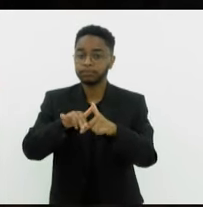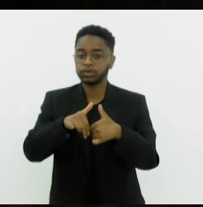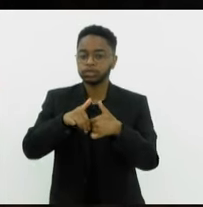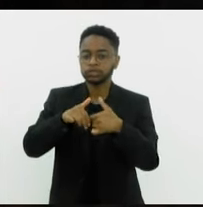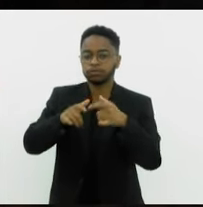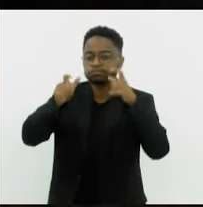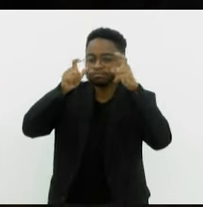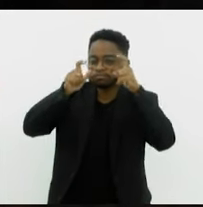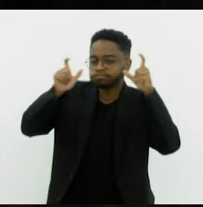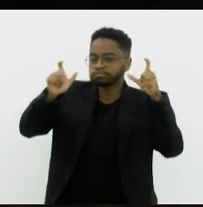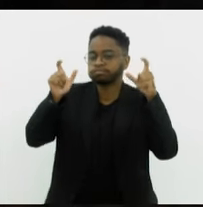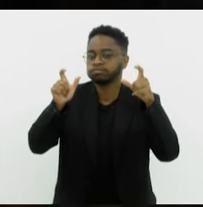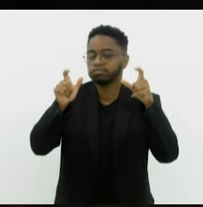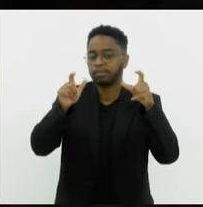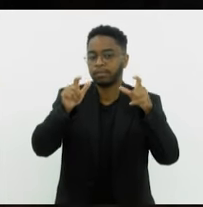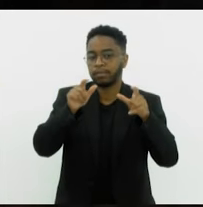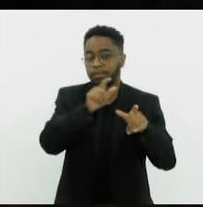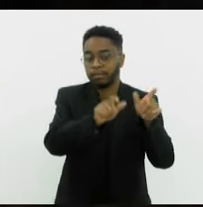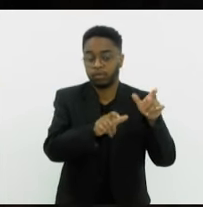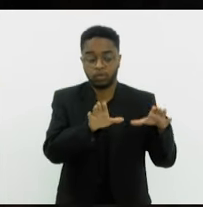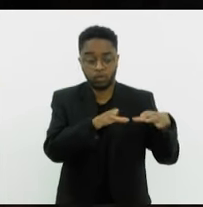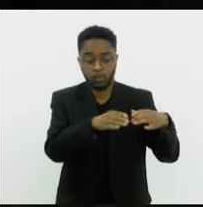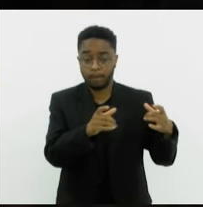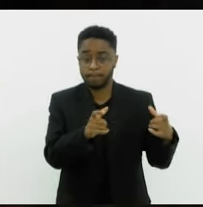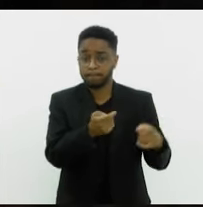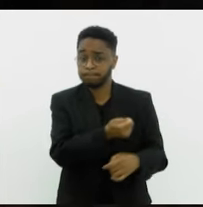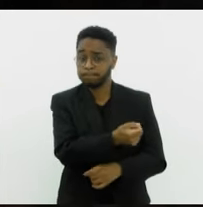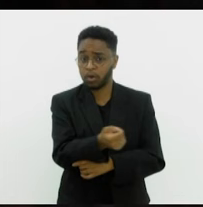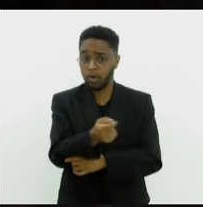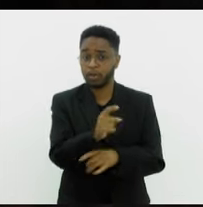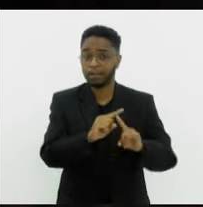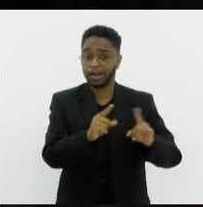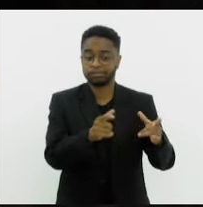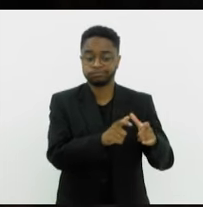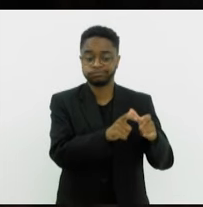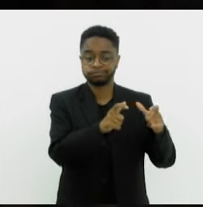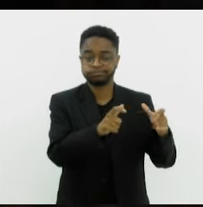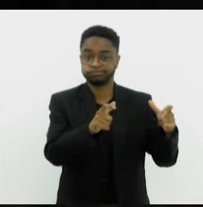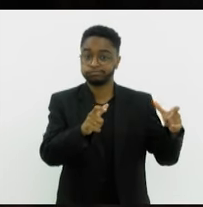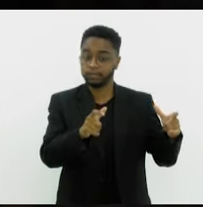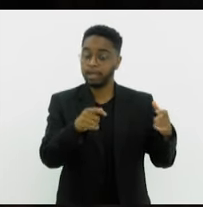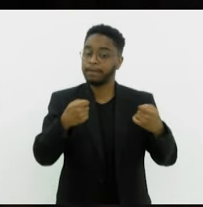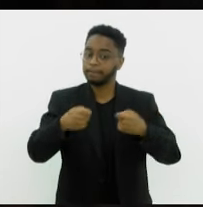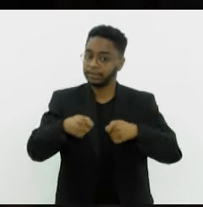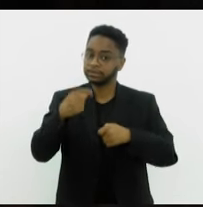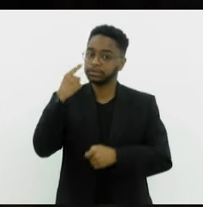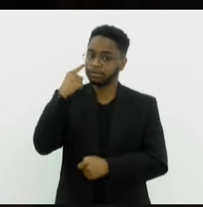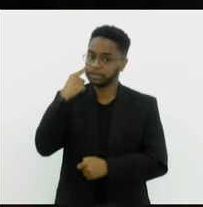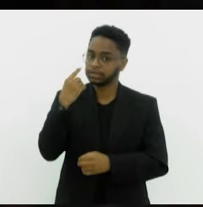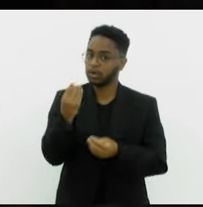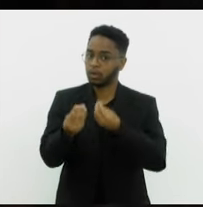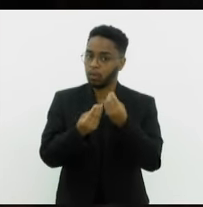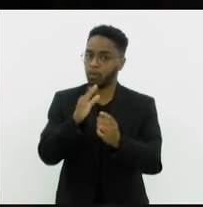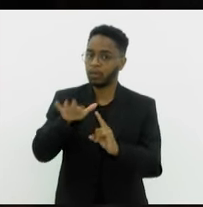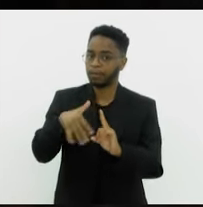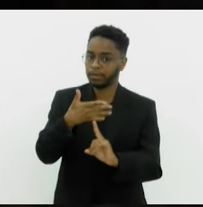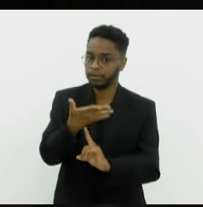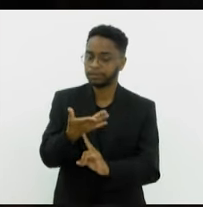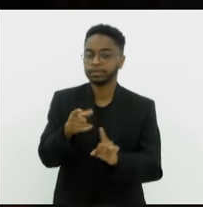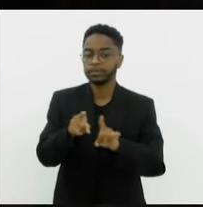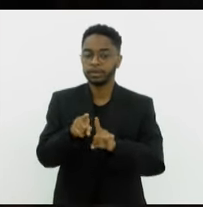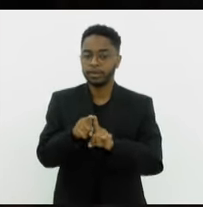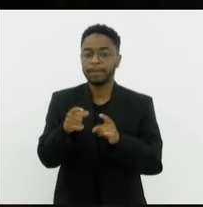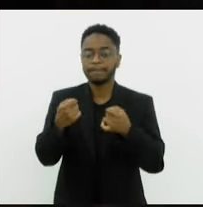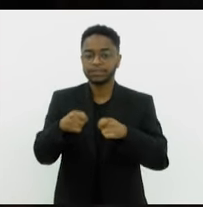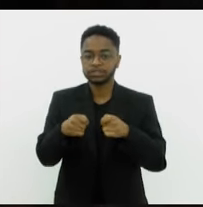ganância de poucos que estão se tornando muito. É preciso pensar no meio ambiente e em